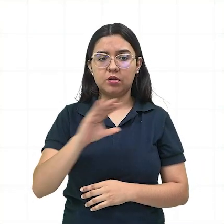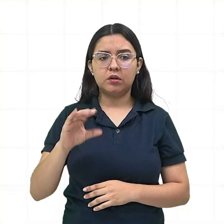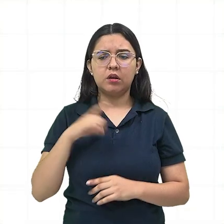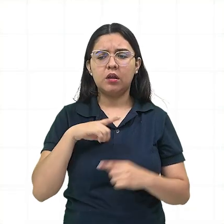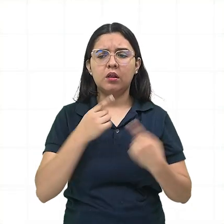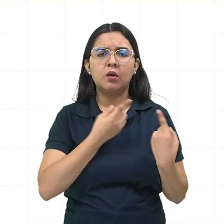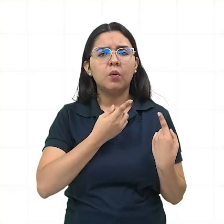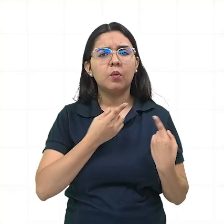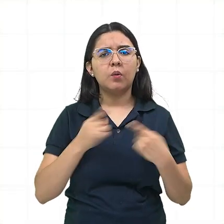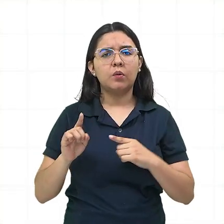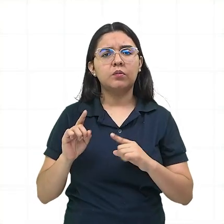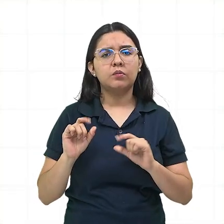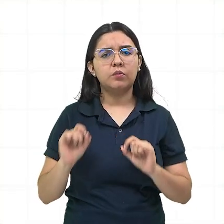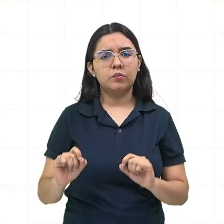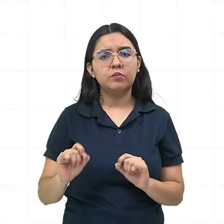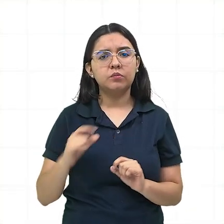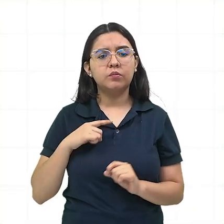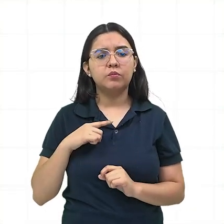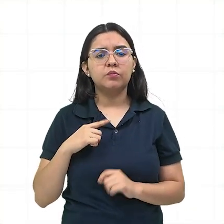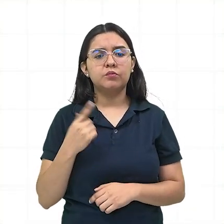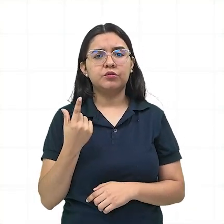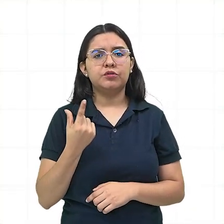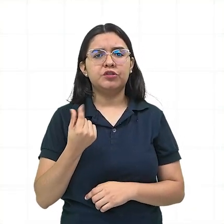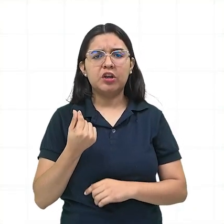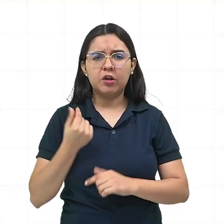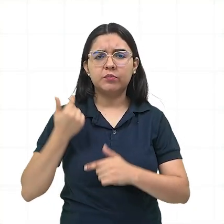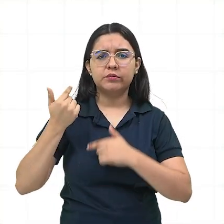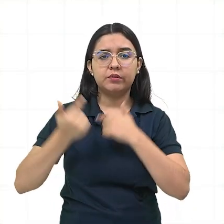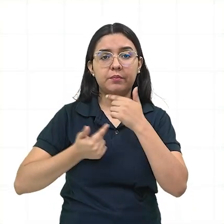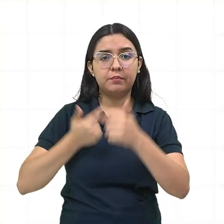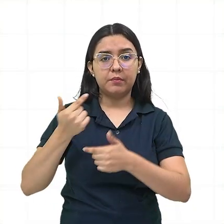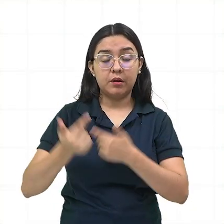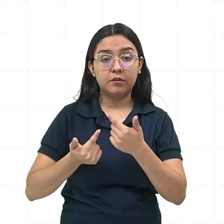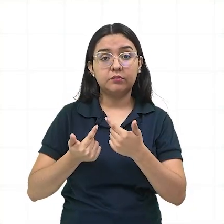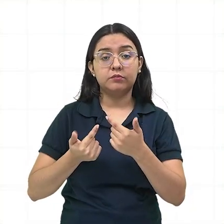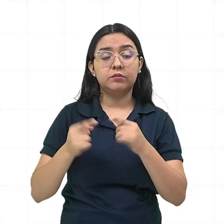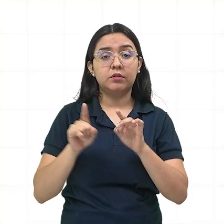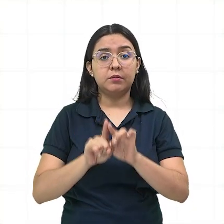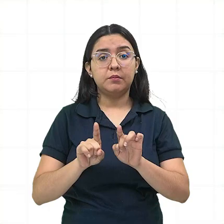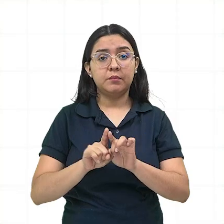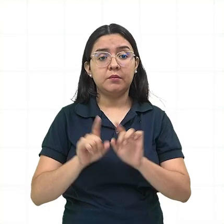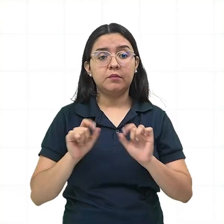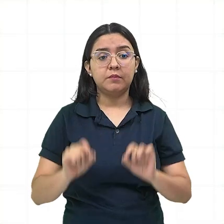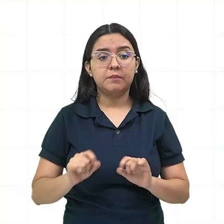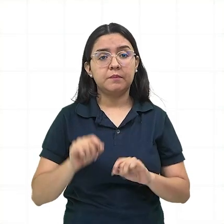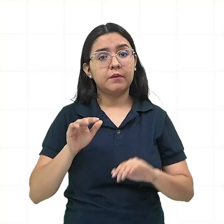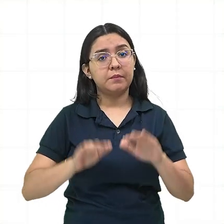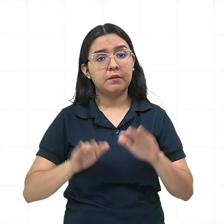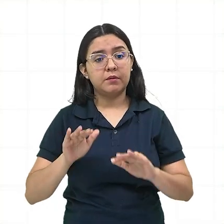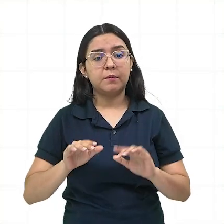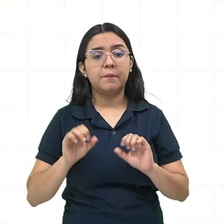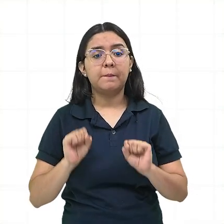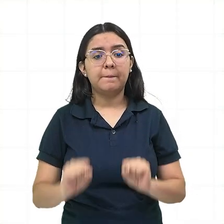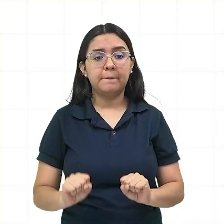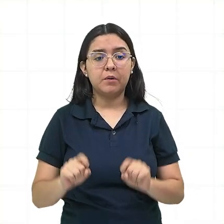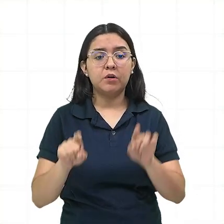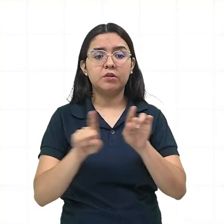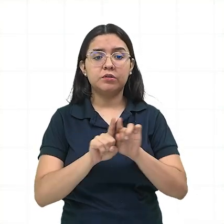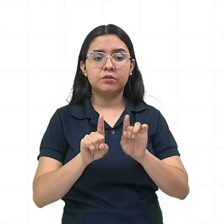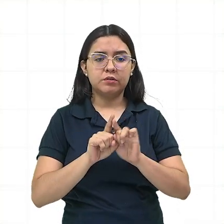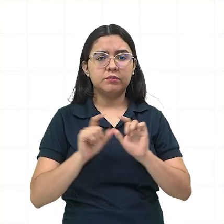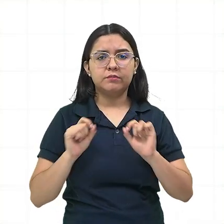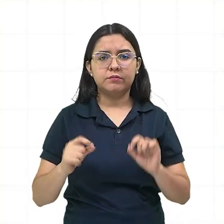condenando o dinheiro, né, condenando o trabalho, até dizendo, olha, se dependendo da situação, isso pode ser usura,